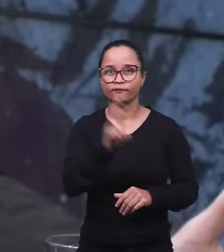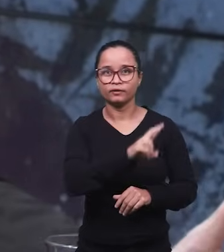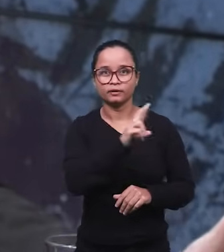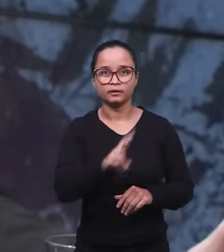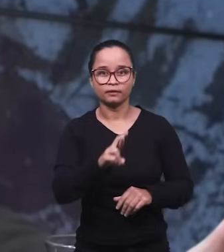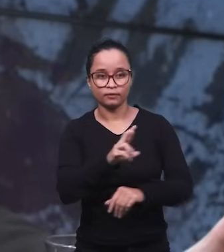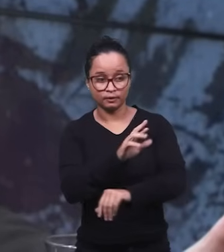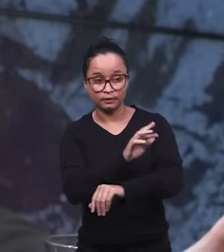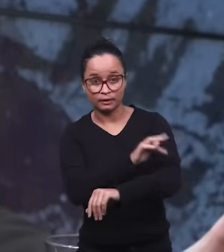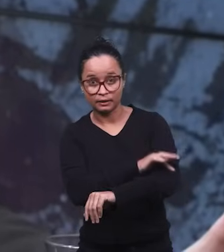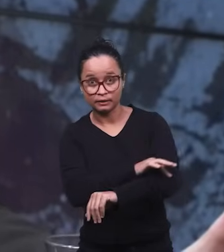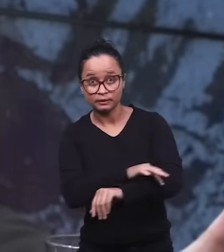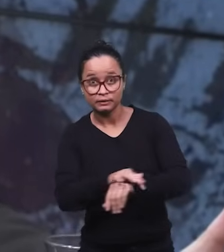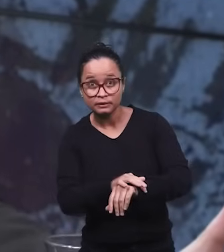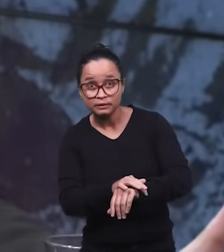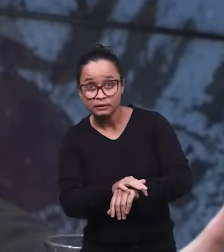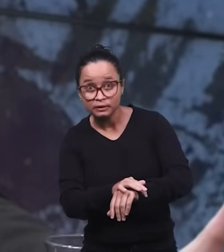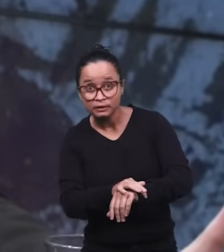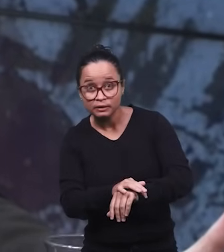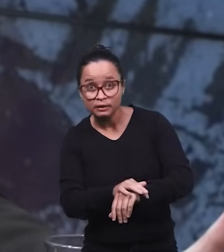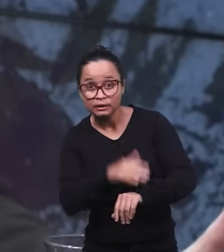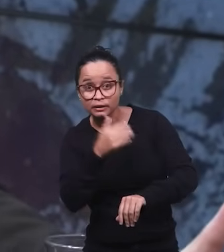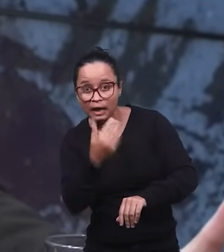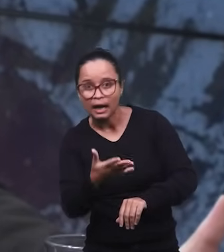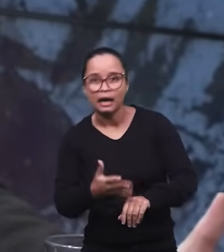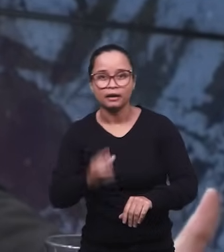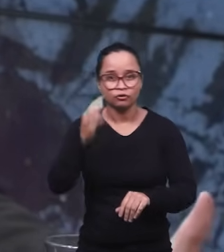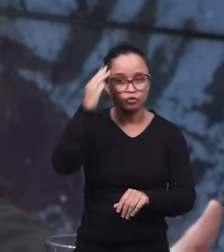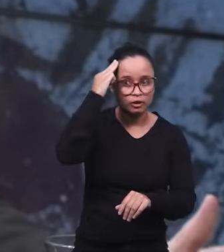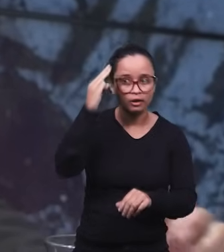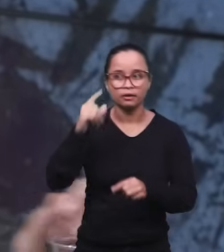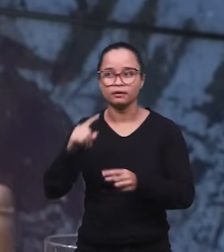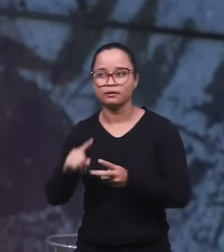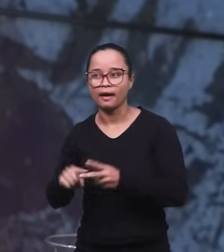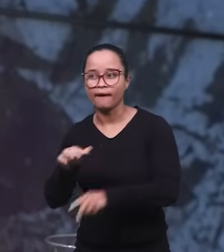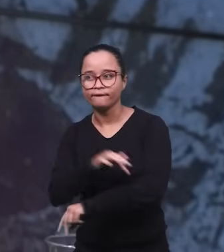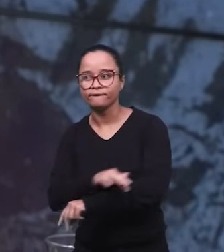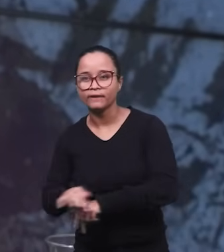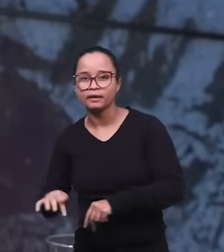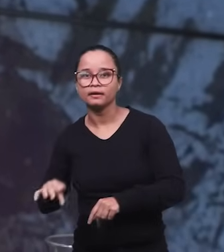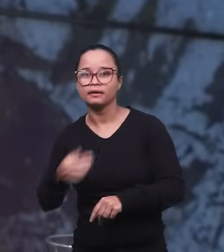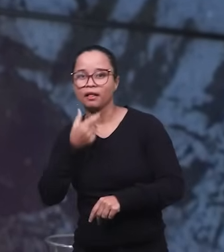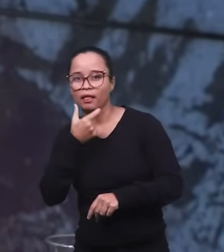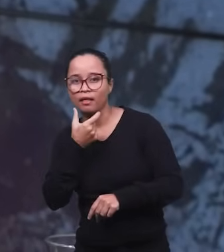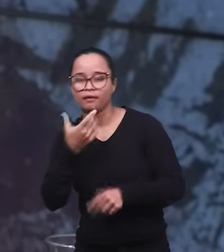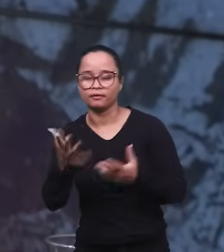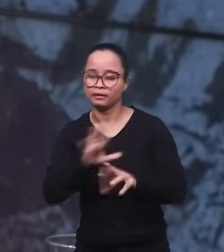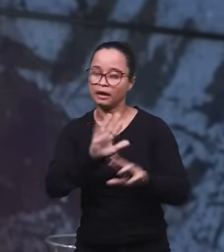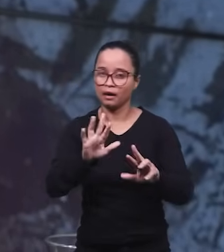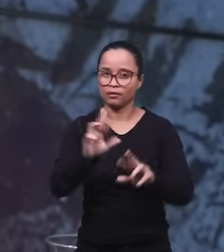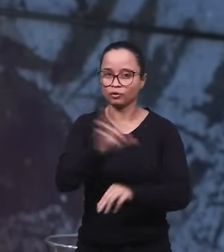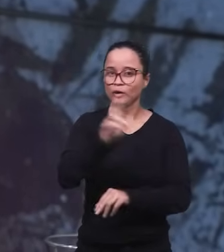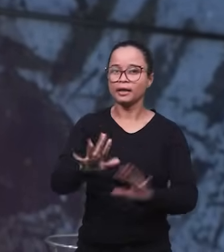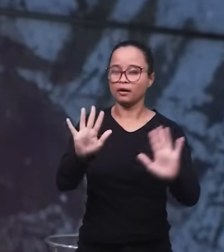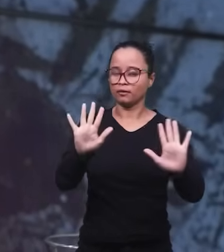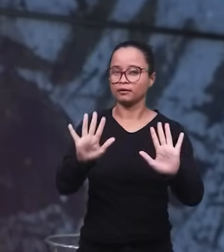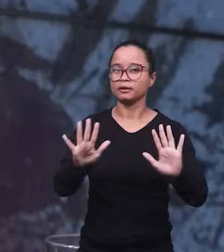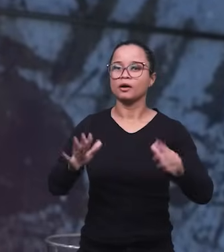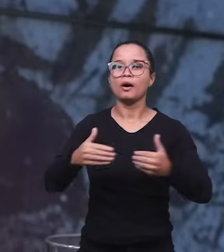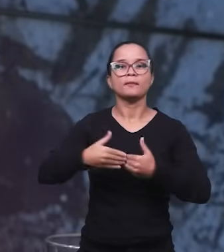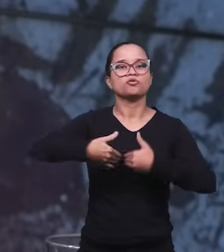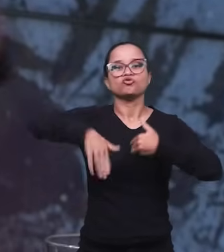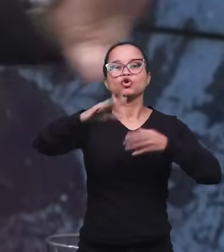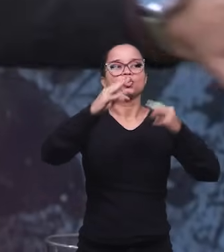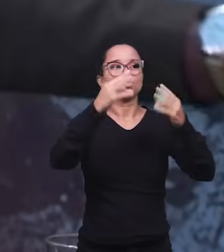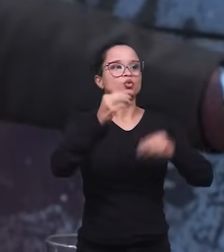a física newtoniana para a física einsteiniana. Então, nós falamos assim, então a partir de agora, tudo